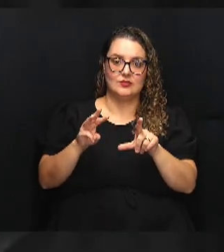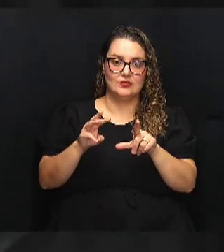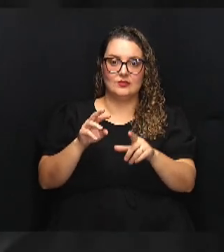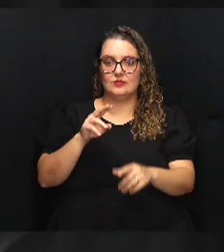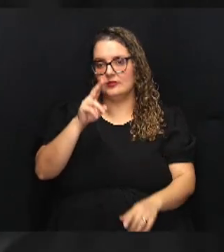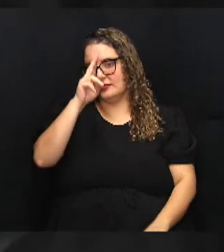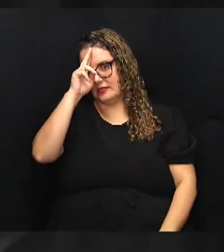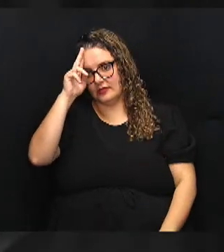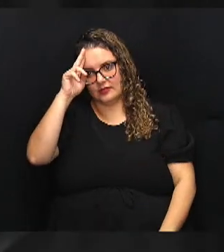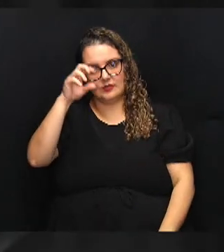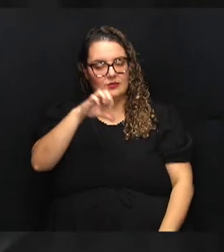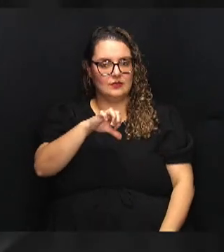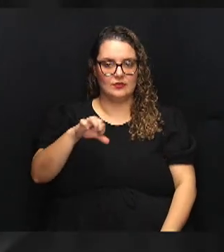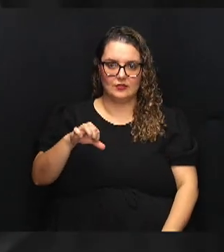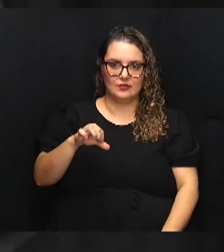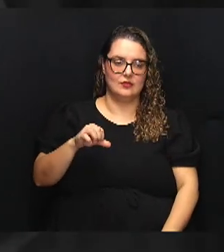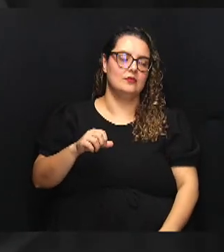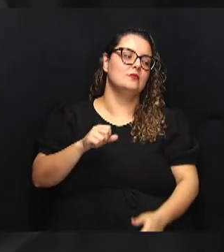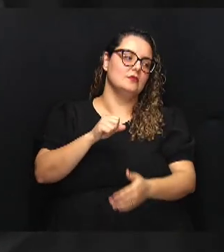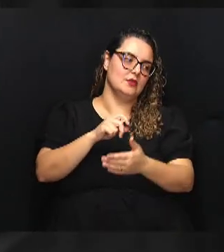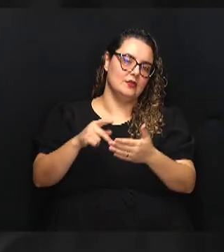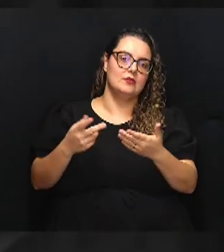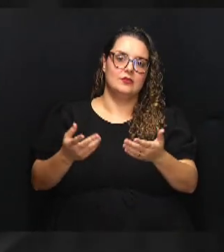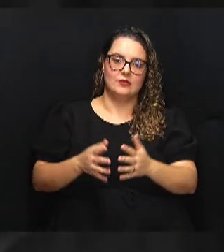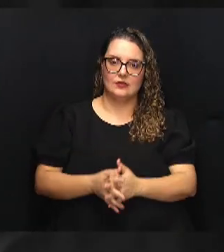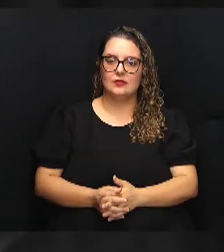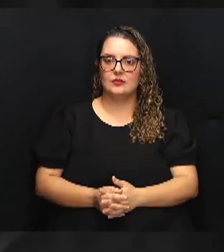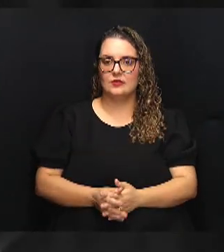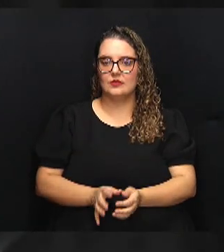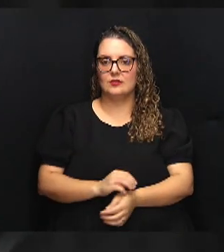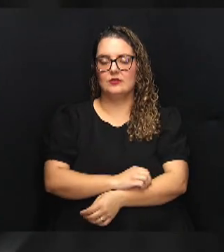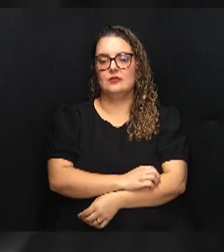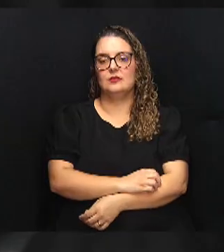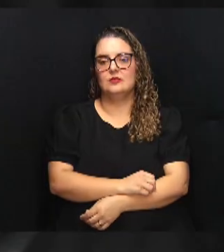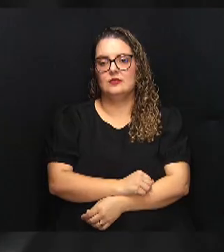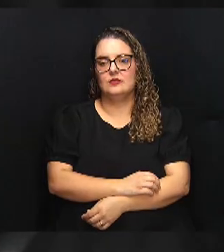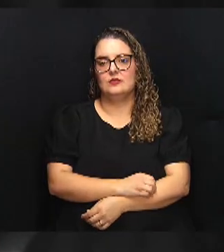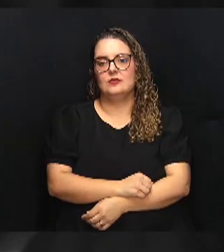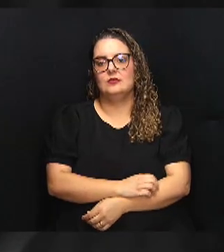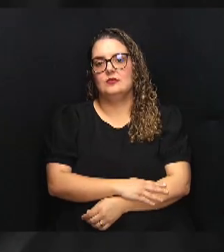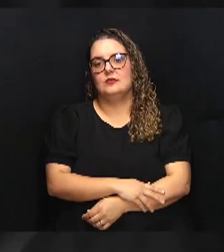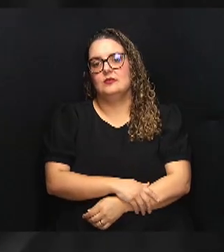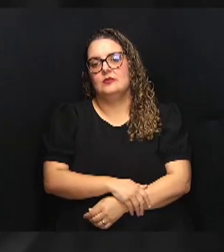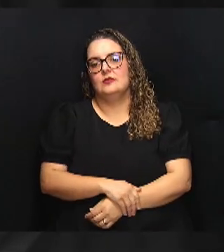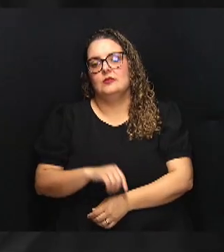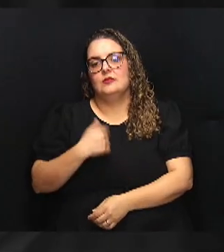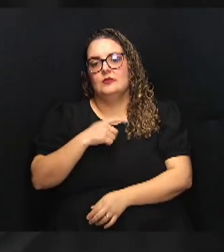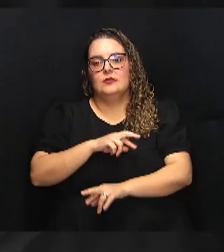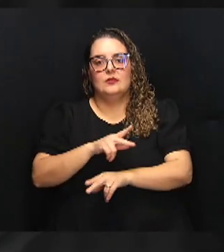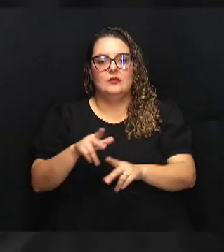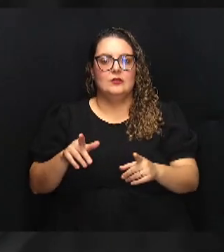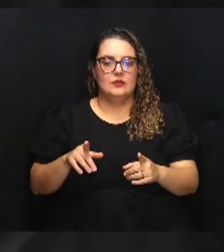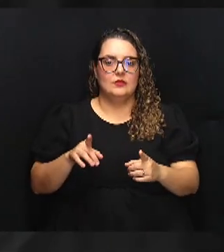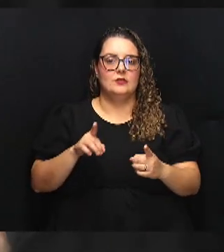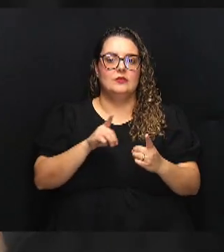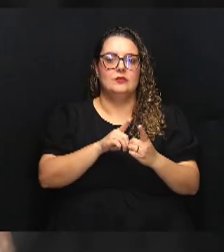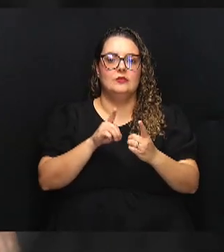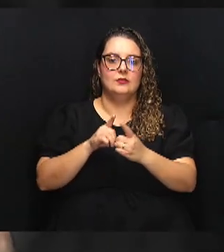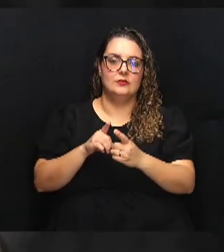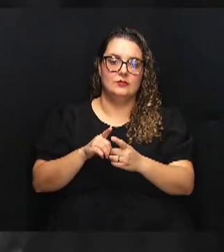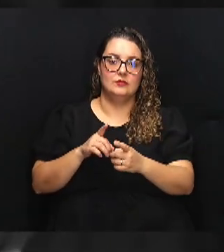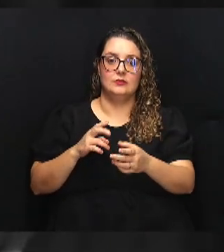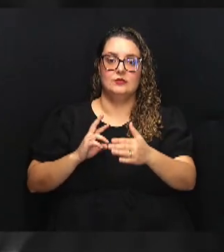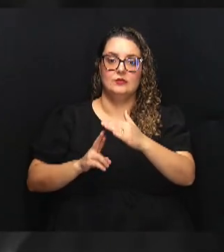Uber, 99... Por aplicativo. Né? A gente está tendo muita abordagem, principalmente em